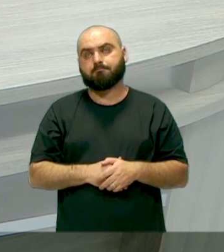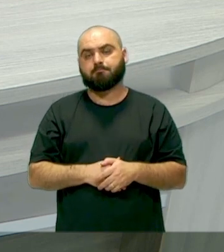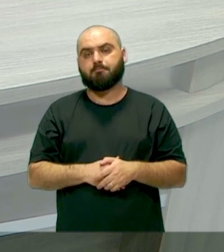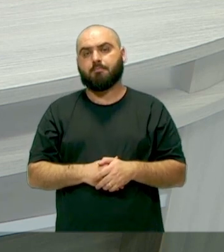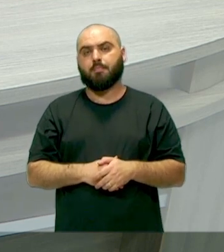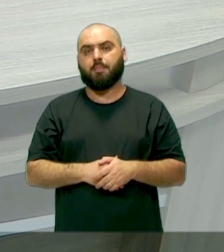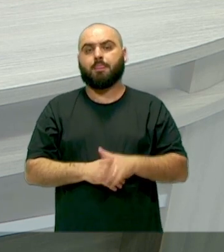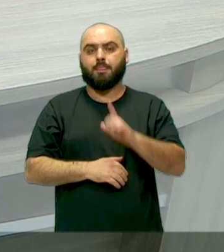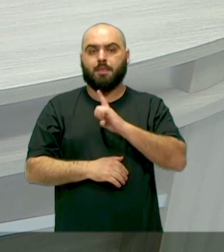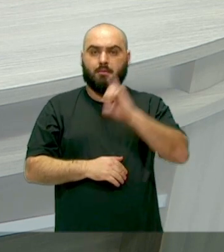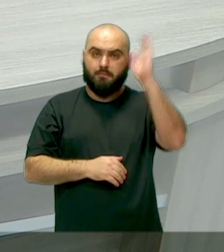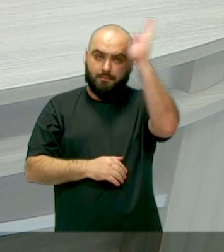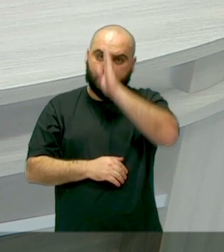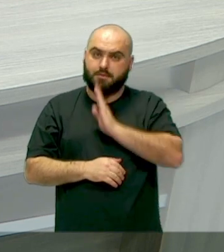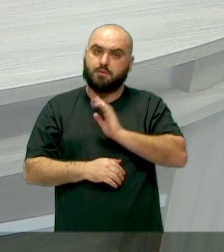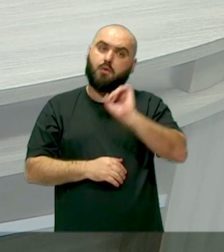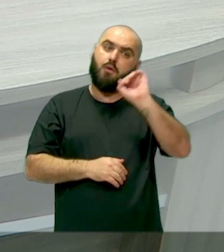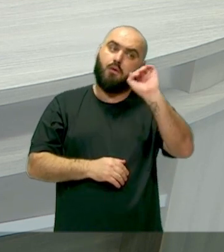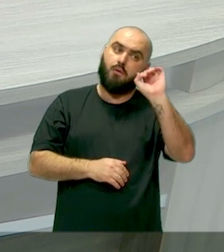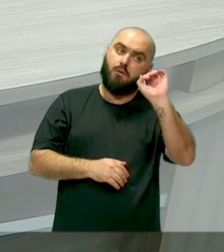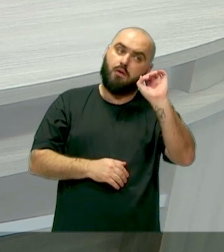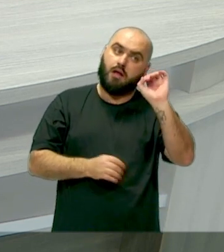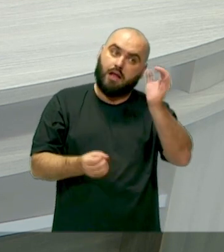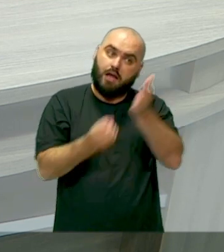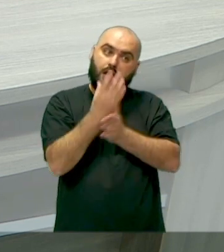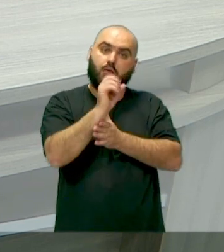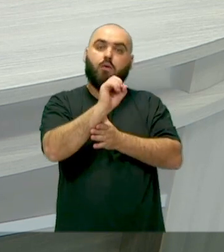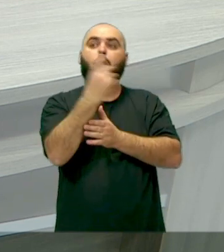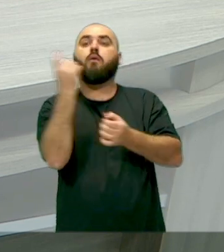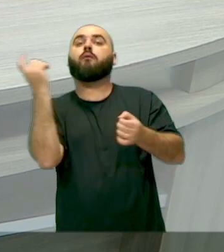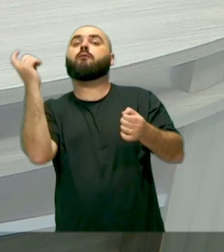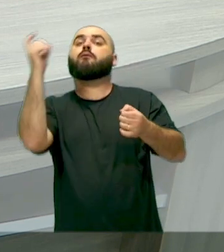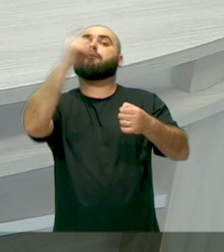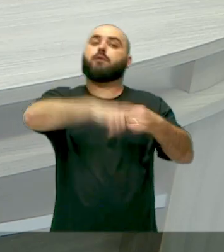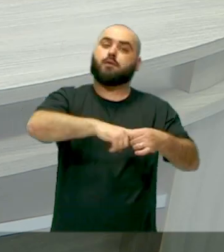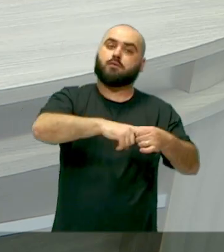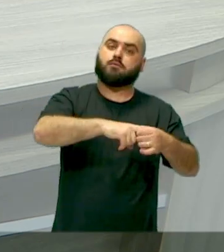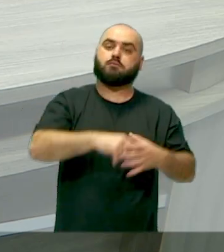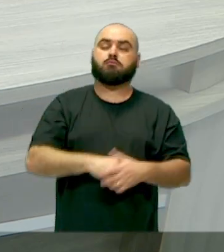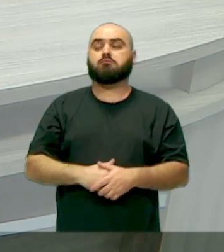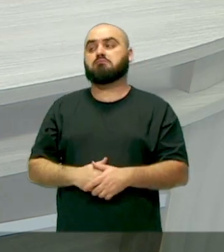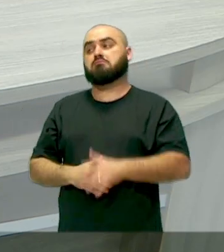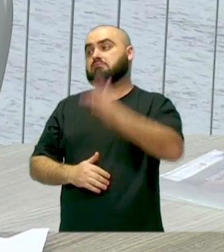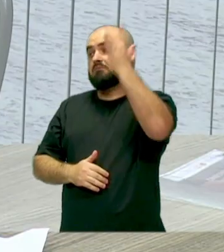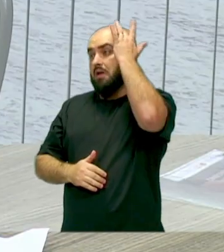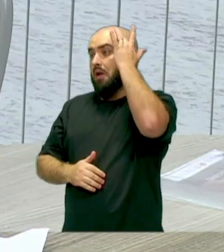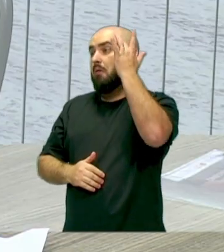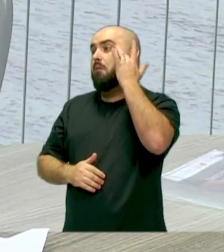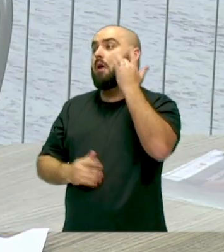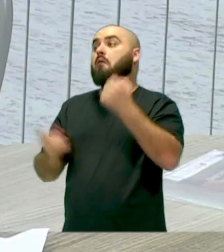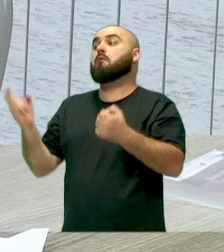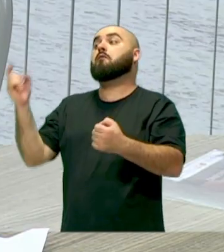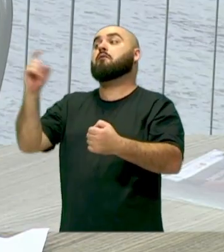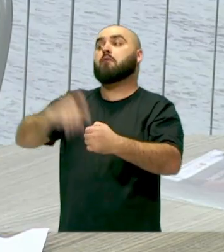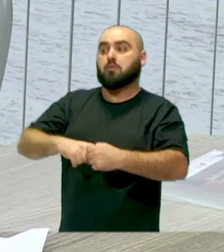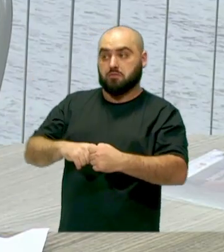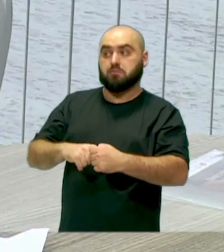surgiu ou reaflorou? Isso já tinha ficado latente ali na Eu sociedade? acho que